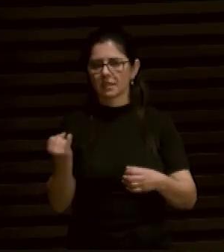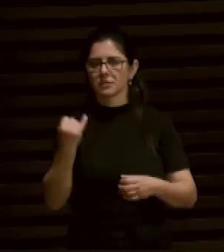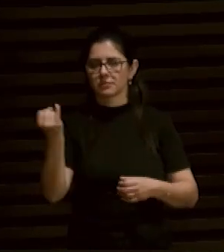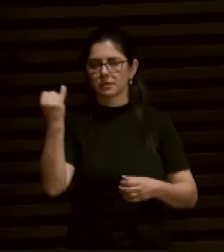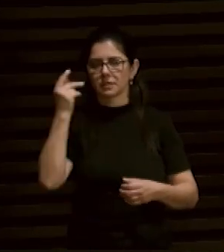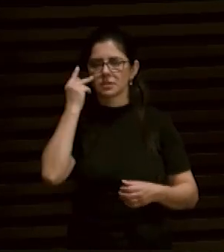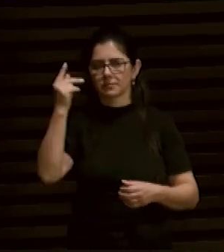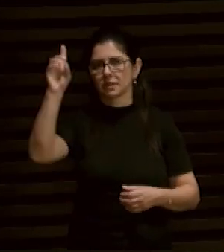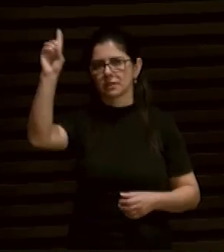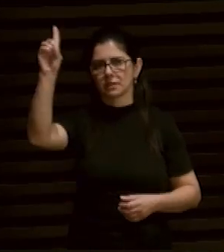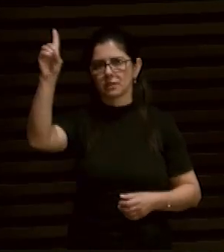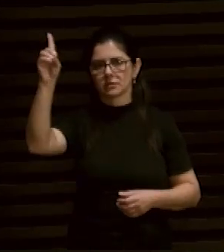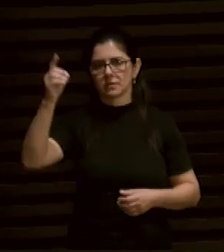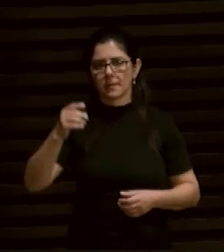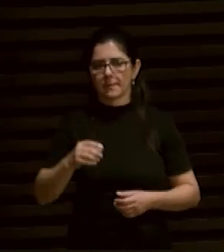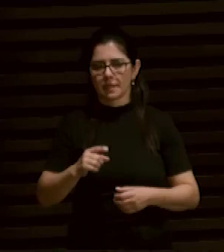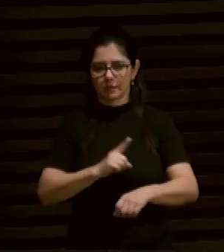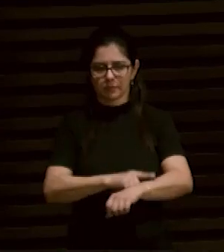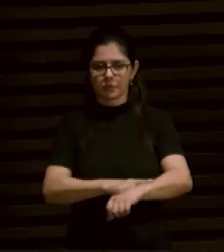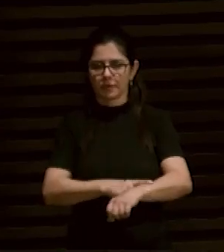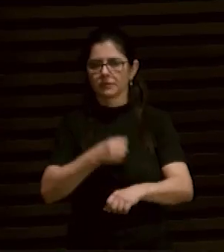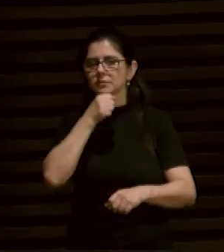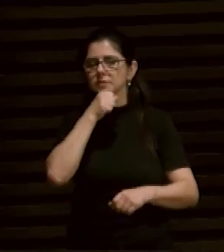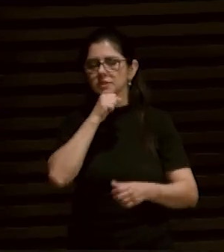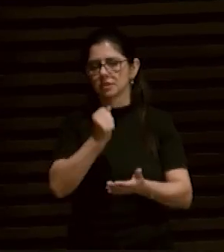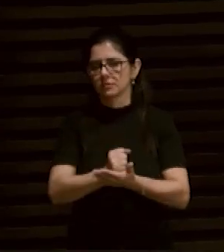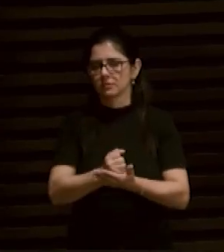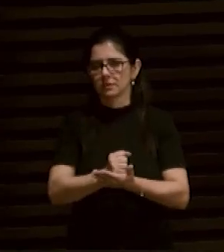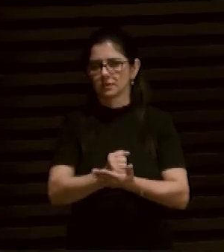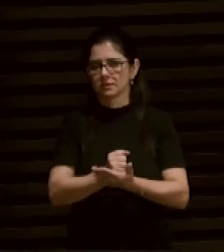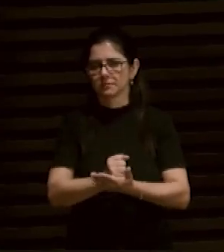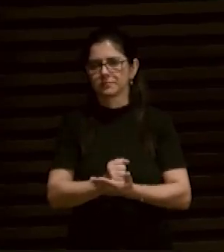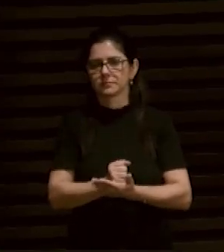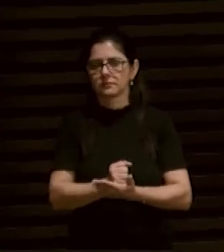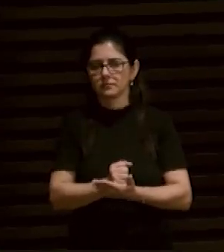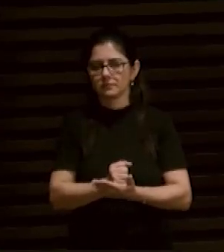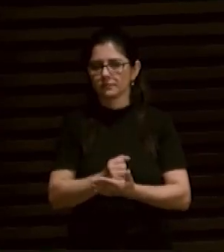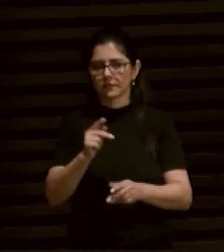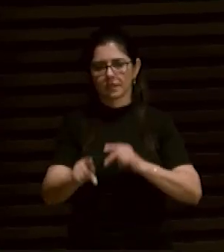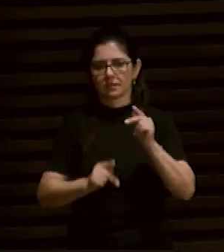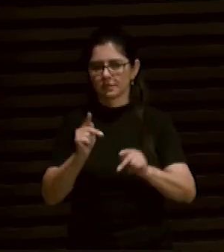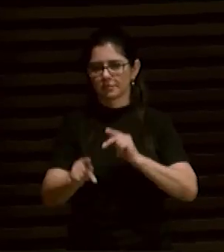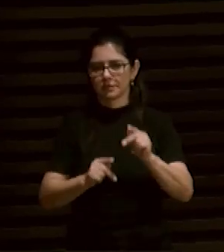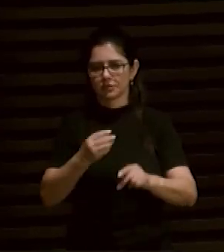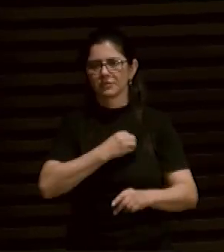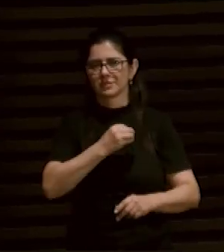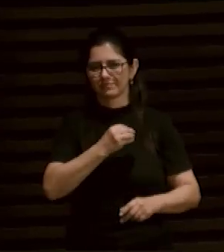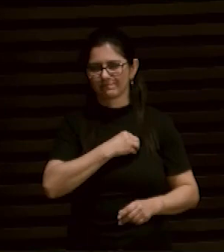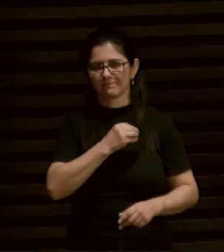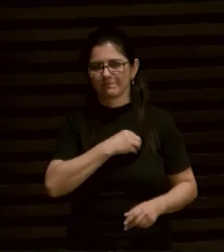que no Antigo Testamento as cidades eram um local de proliferação da maldade, aonde o pecado acontecia de forma